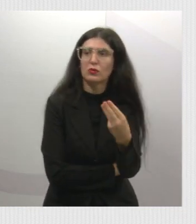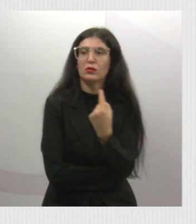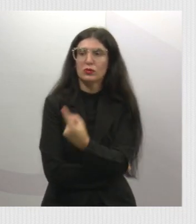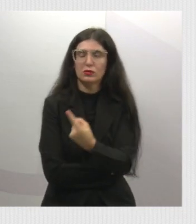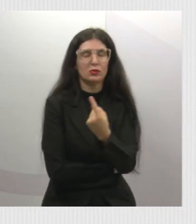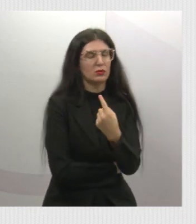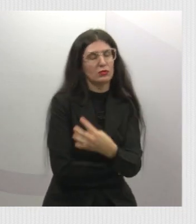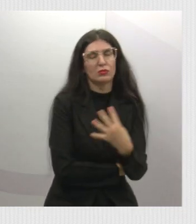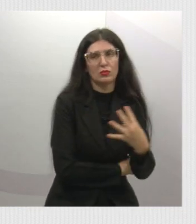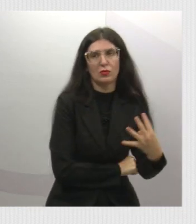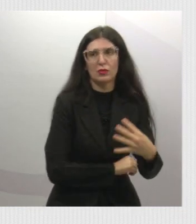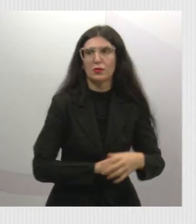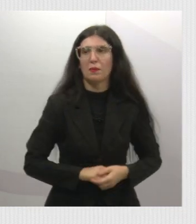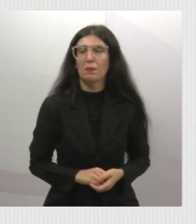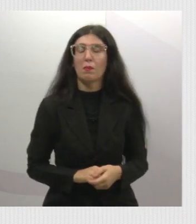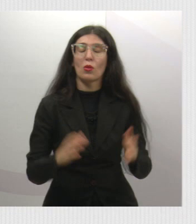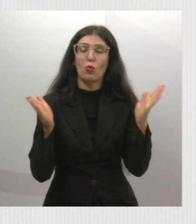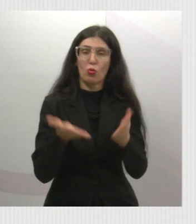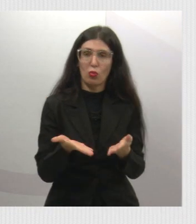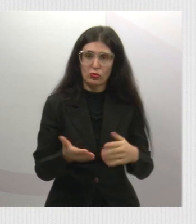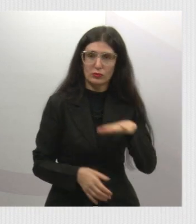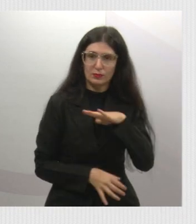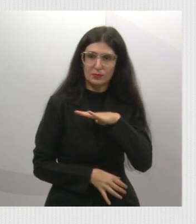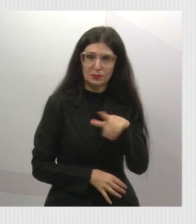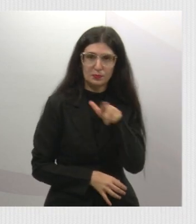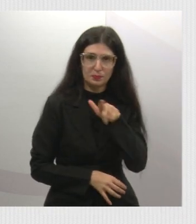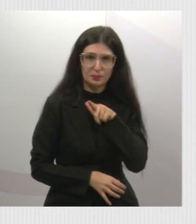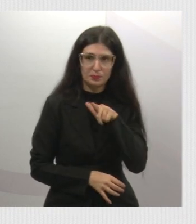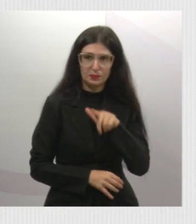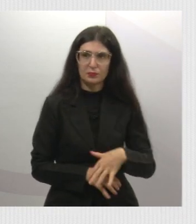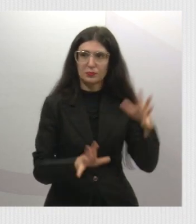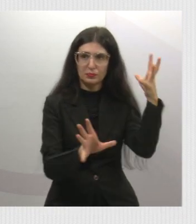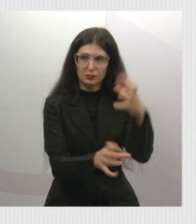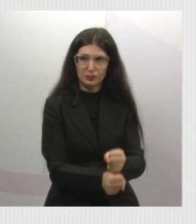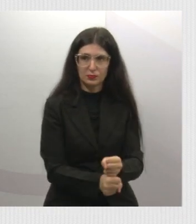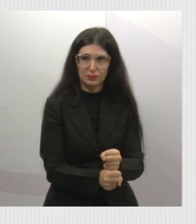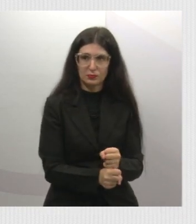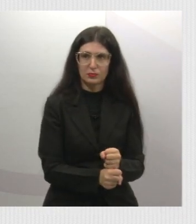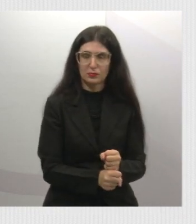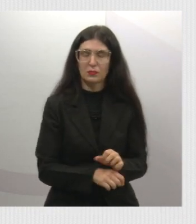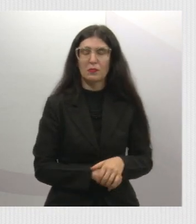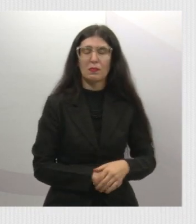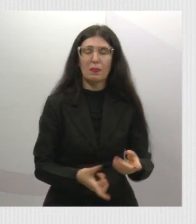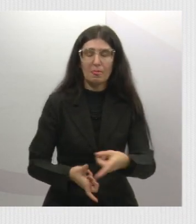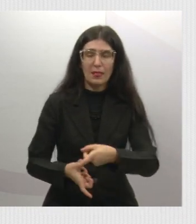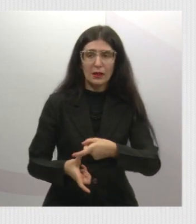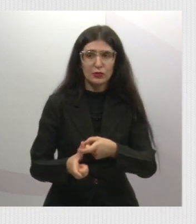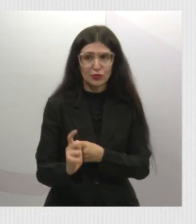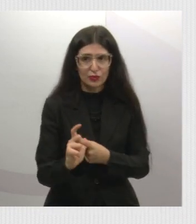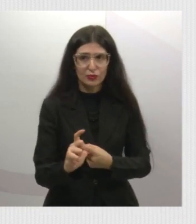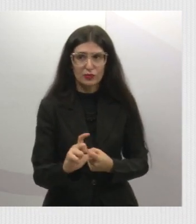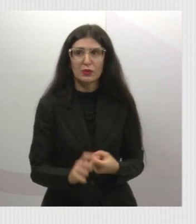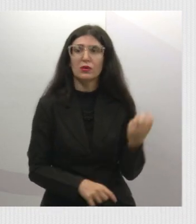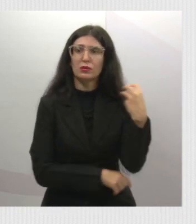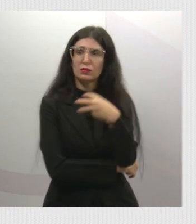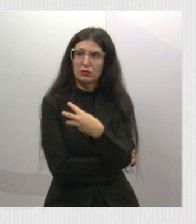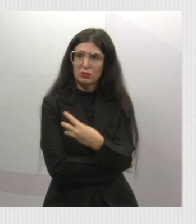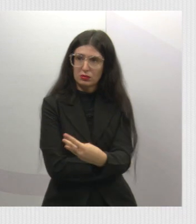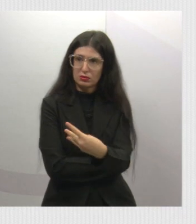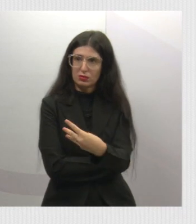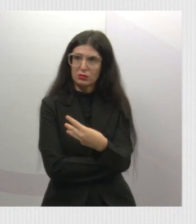836.134.000, nós temos hoje o município, o total de toda a sua dívida consolidada em